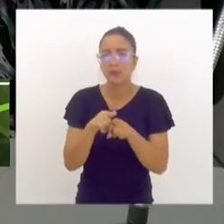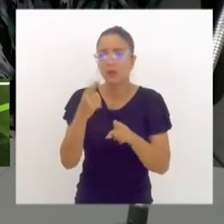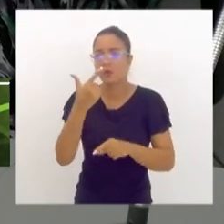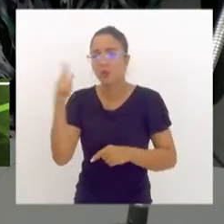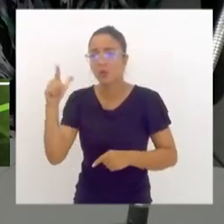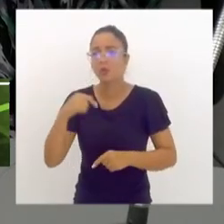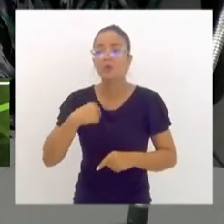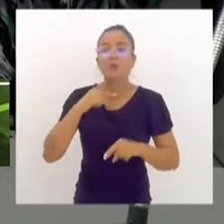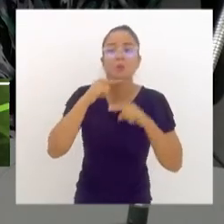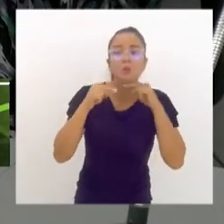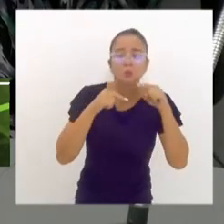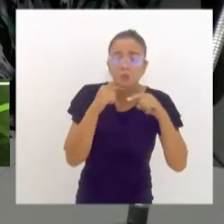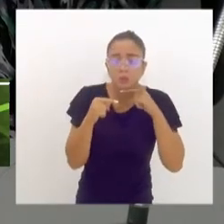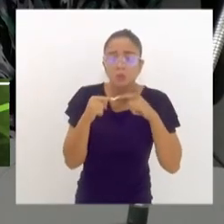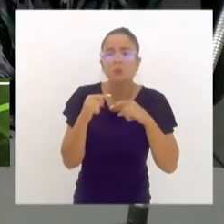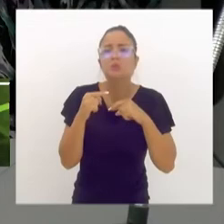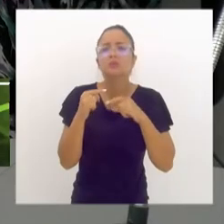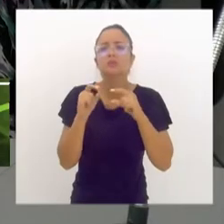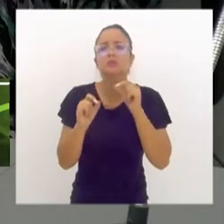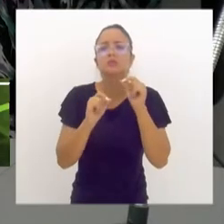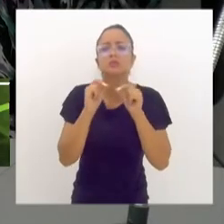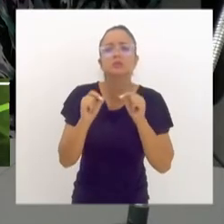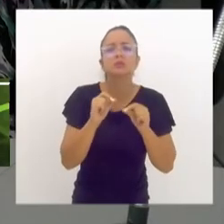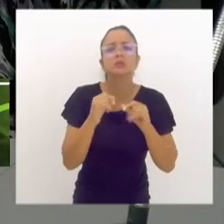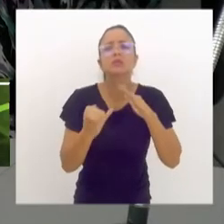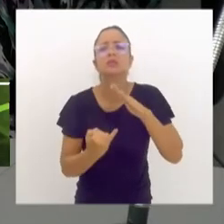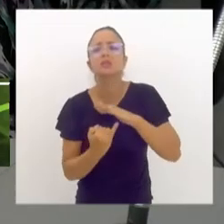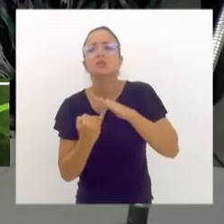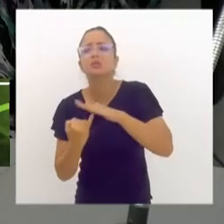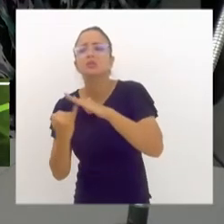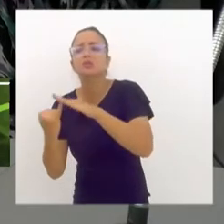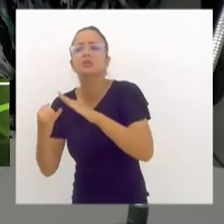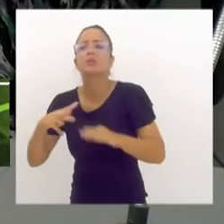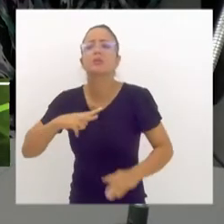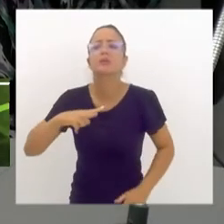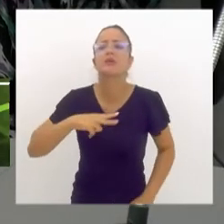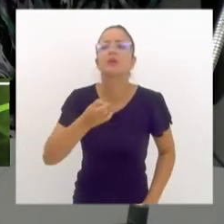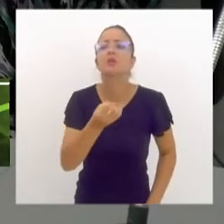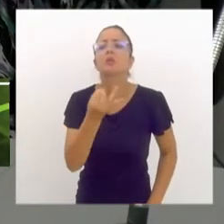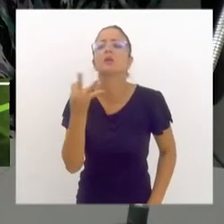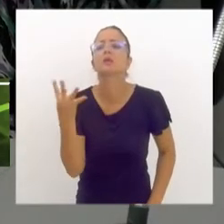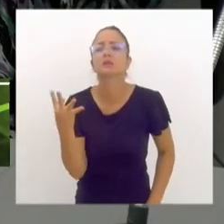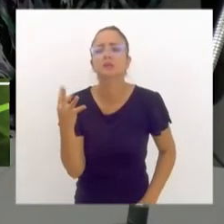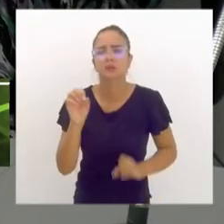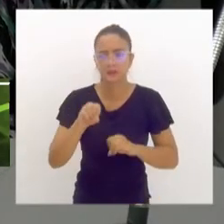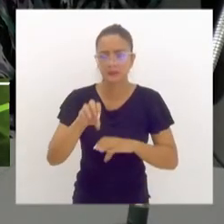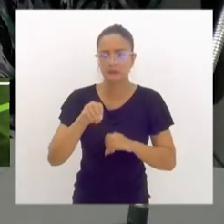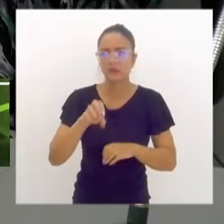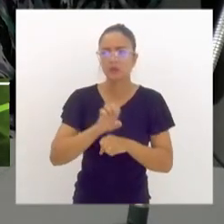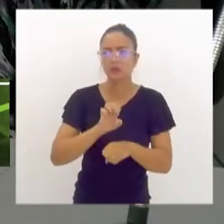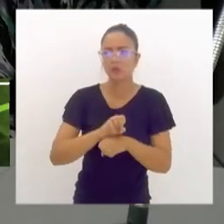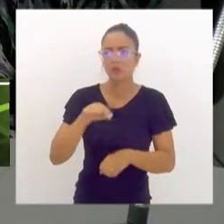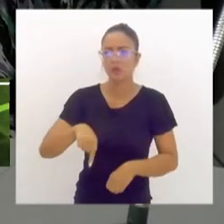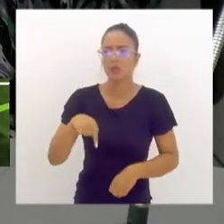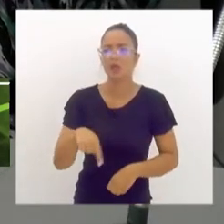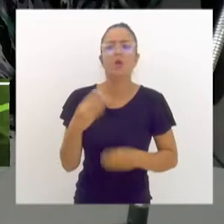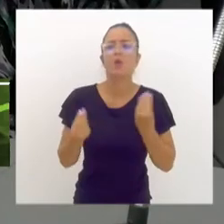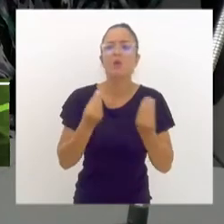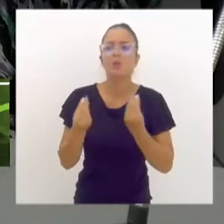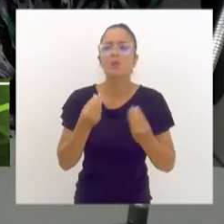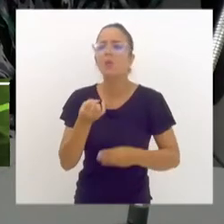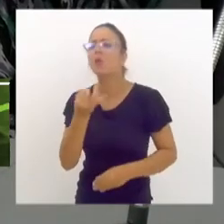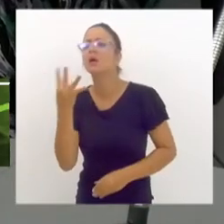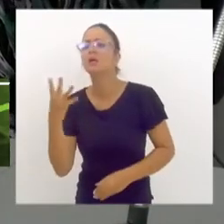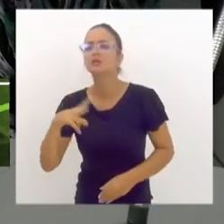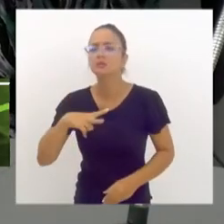com uma dúvida, saber de quantas instituições privadas integram o sistema estadual de ensino, porque assim, o quadro de funcionários que vocês têm